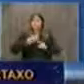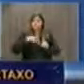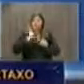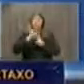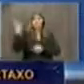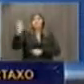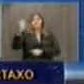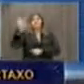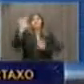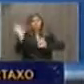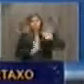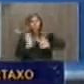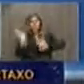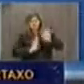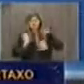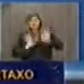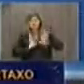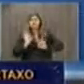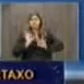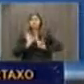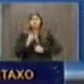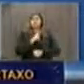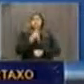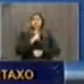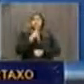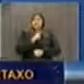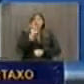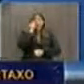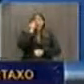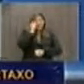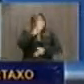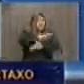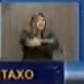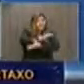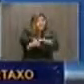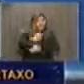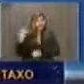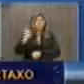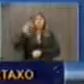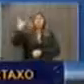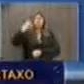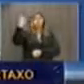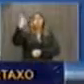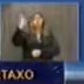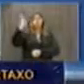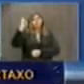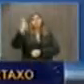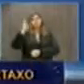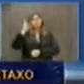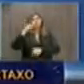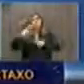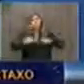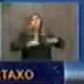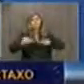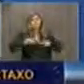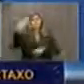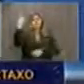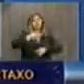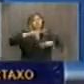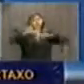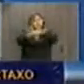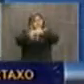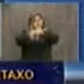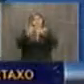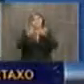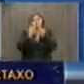o planejamento. A partir daí, você tem que buscar um parceiro fundamental, diria que decisivo, para uma grande gestão, numa cidade do